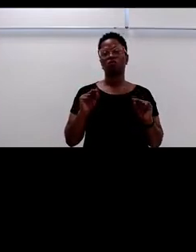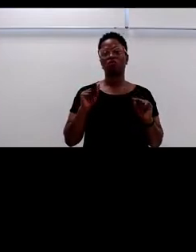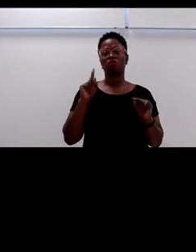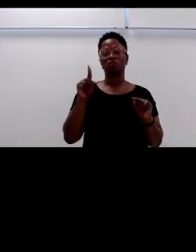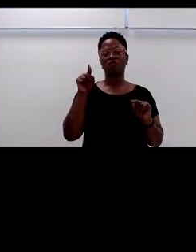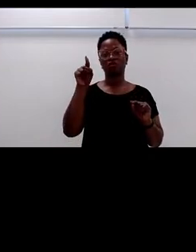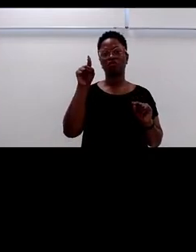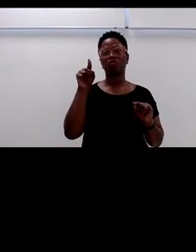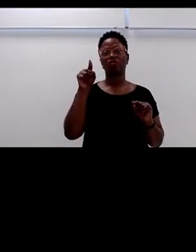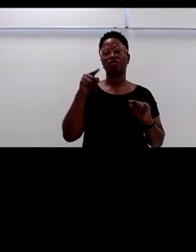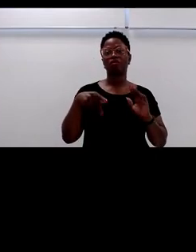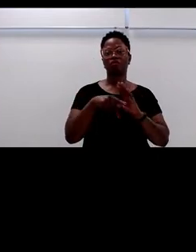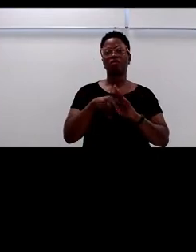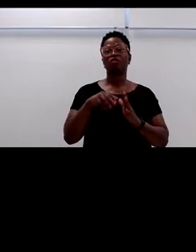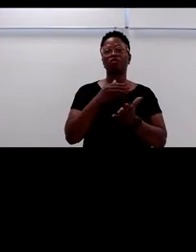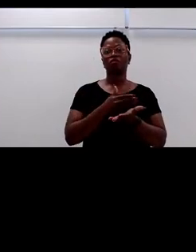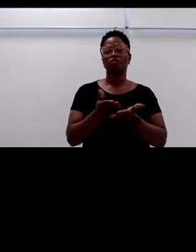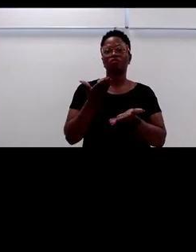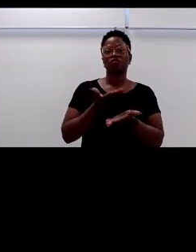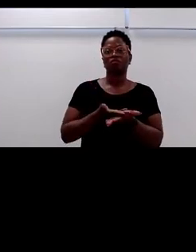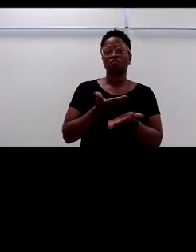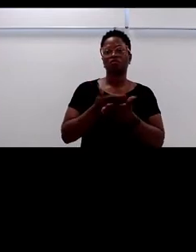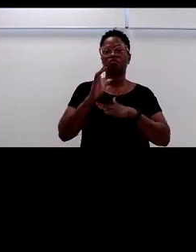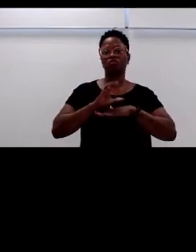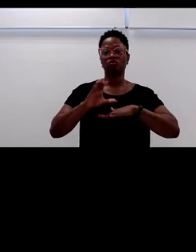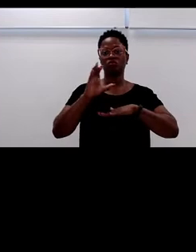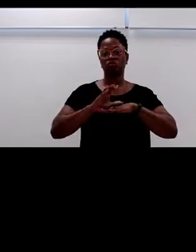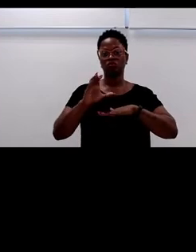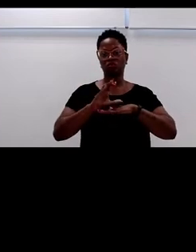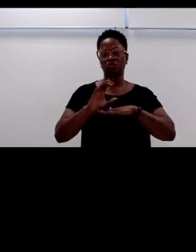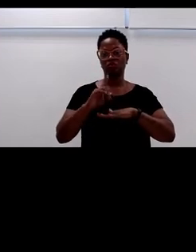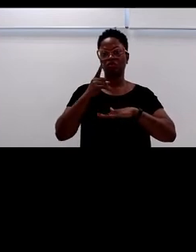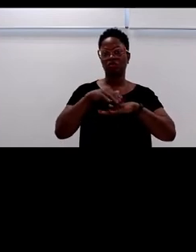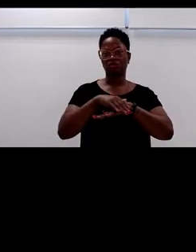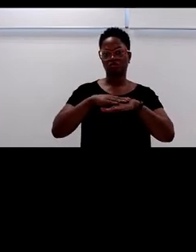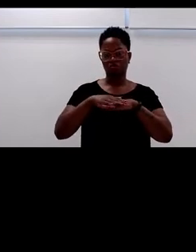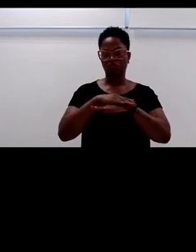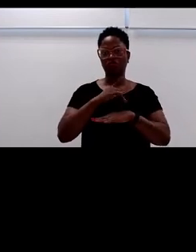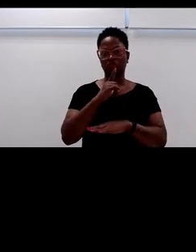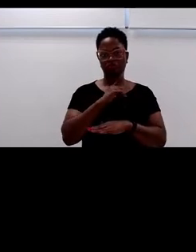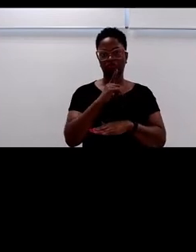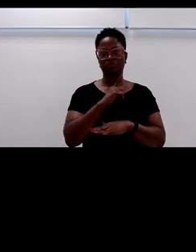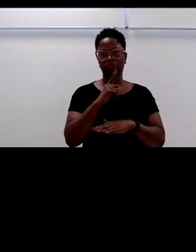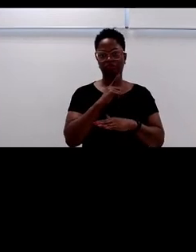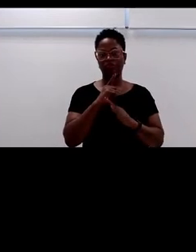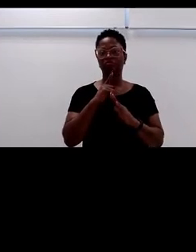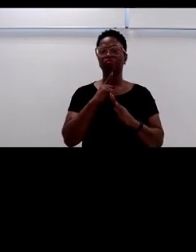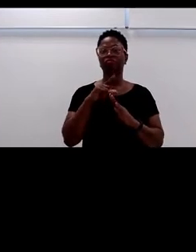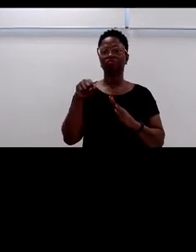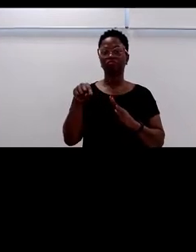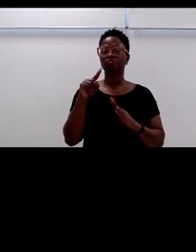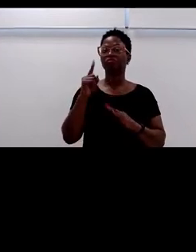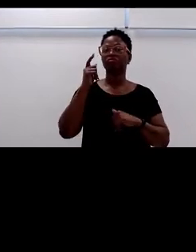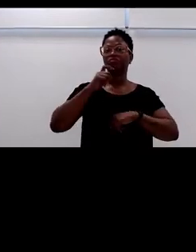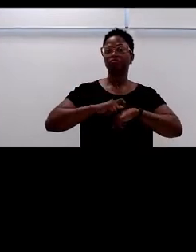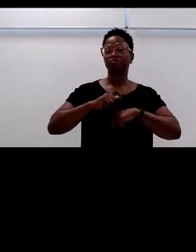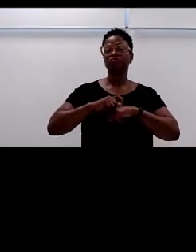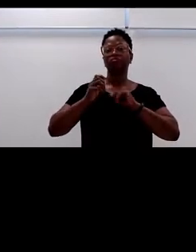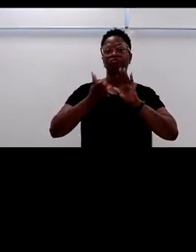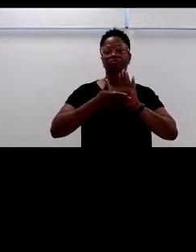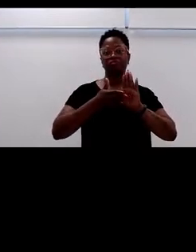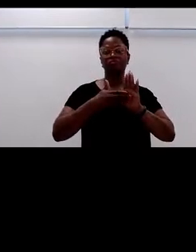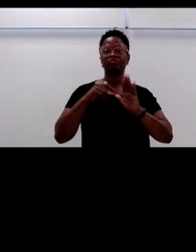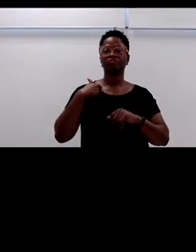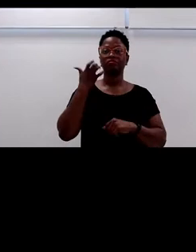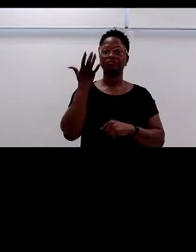fruto do que eu comecei a estudar aqui no curso. Na primeira conversa que a gente teve com o Bandeira, já de um primeiro momento ele propôs, olha, eu acho que também os